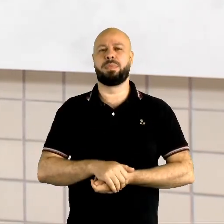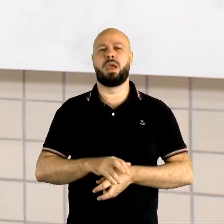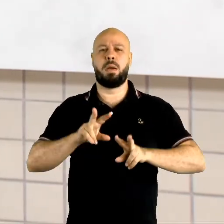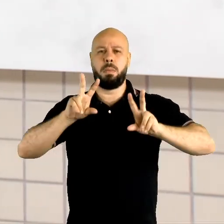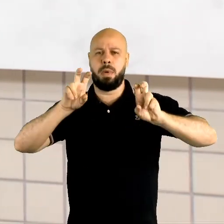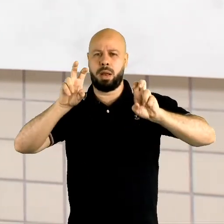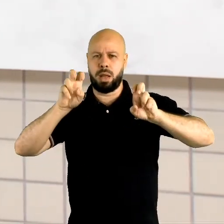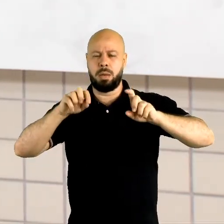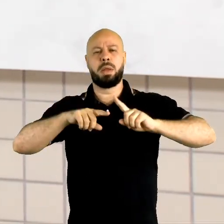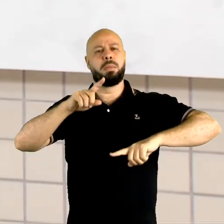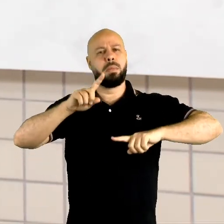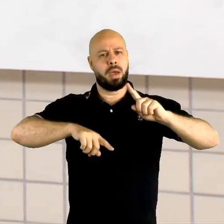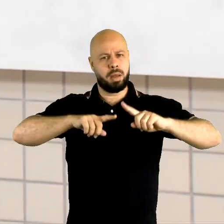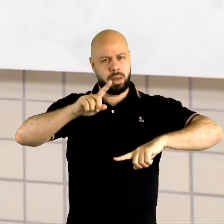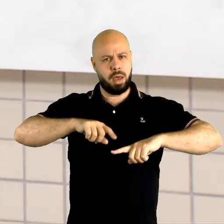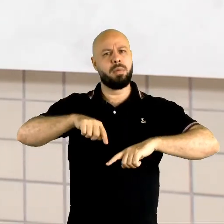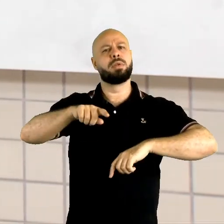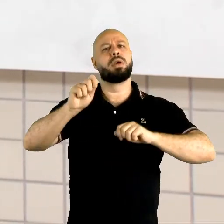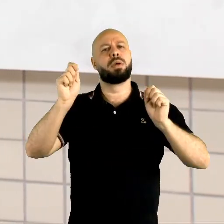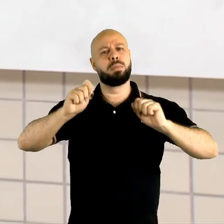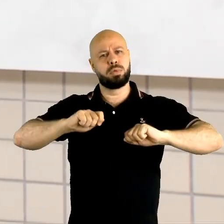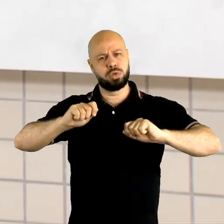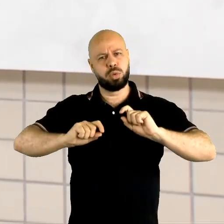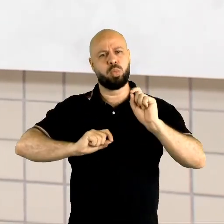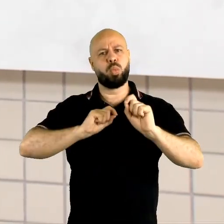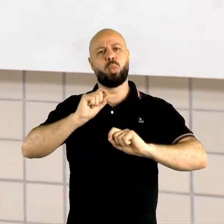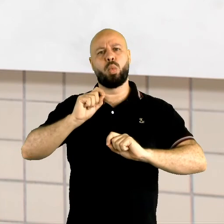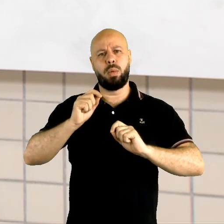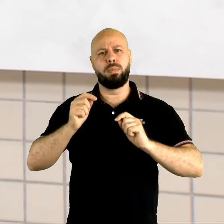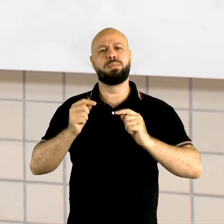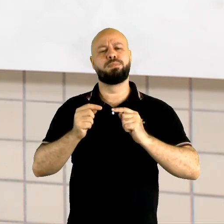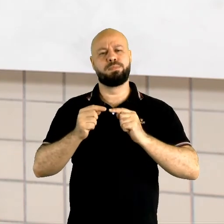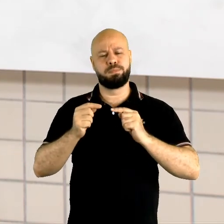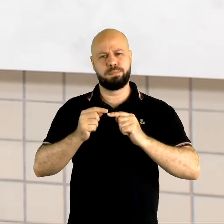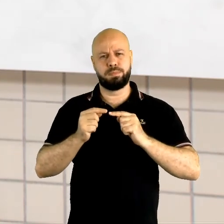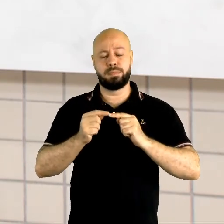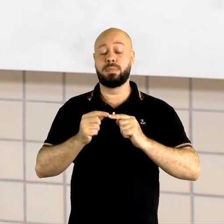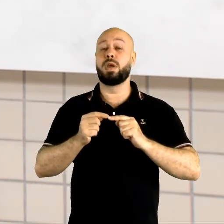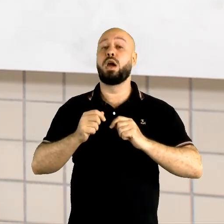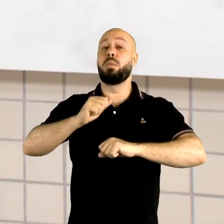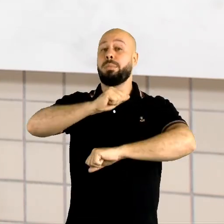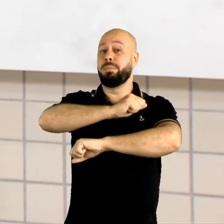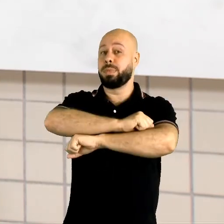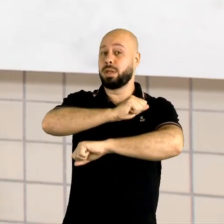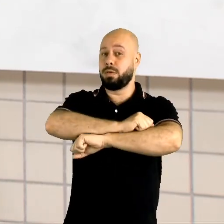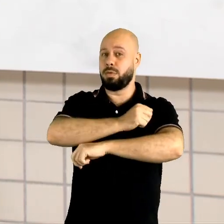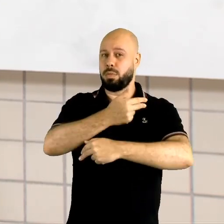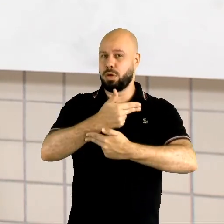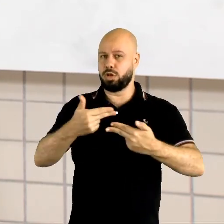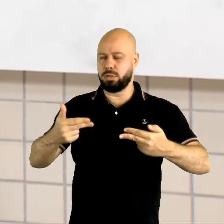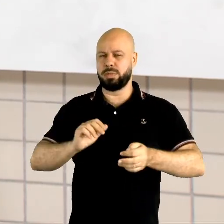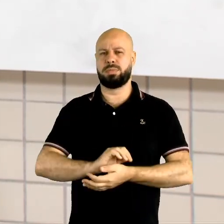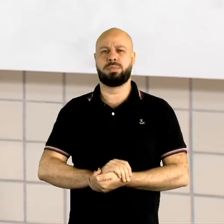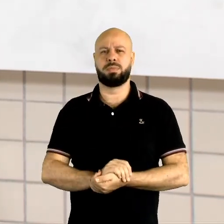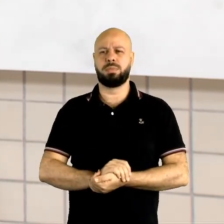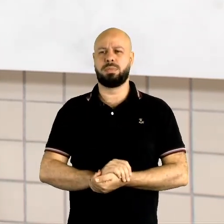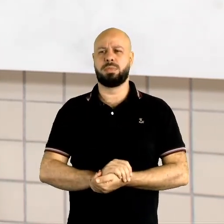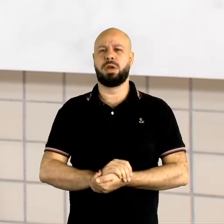nossos materiais, você pode acessar nas nossas plataformas. Ó, tem a